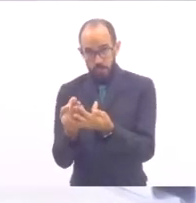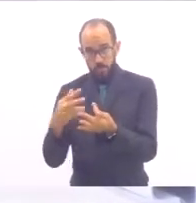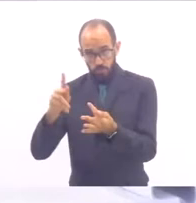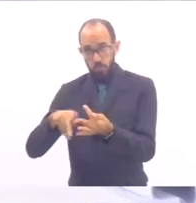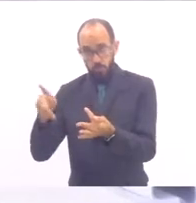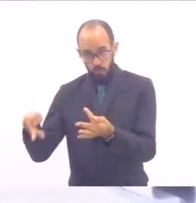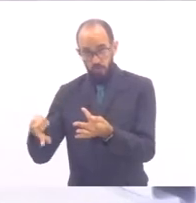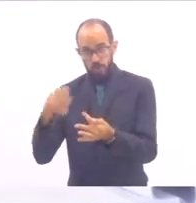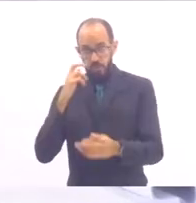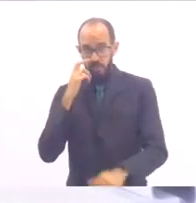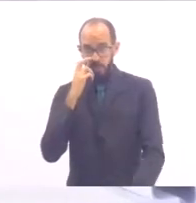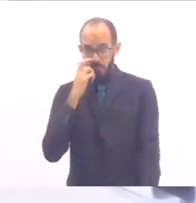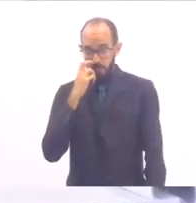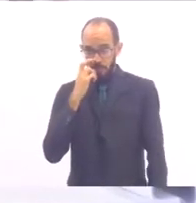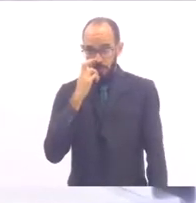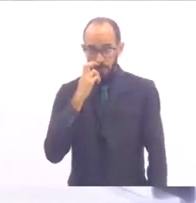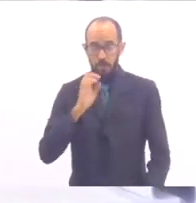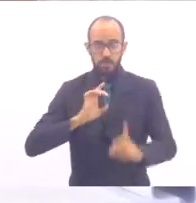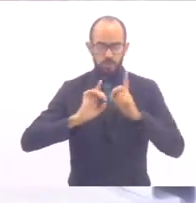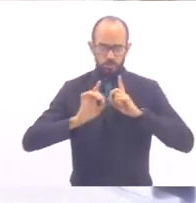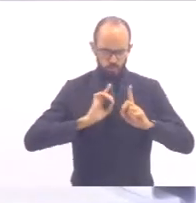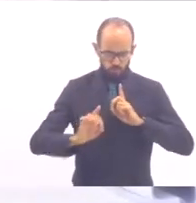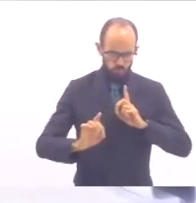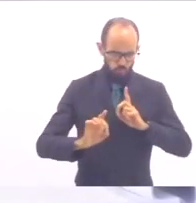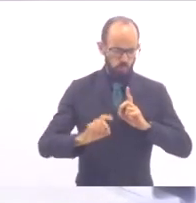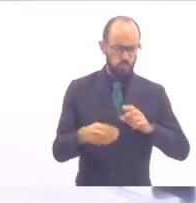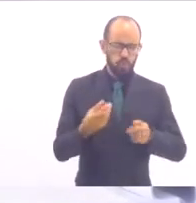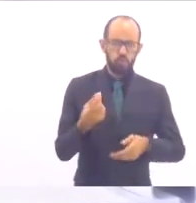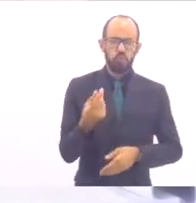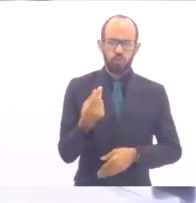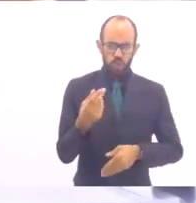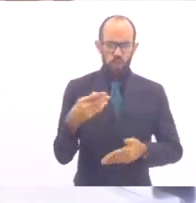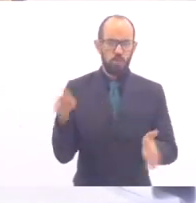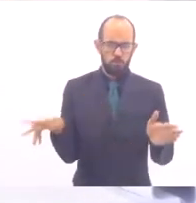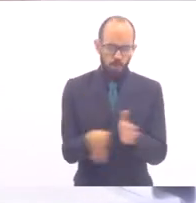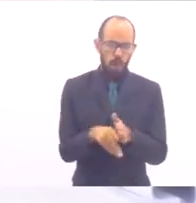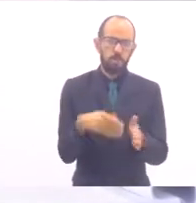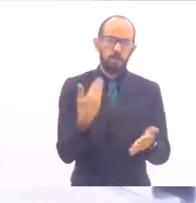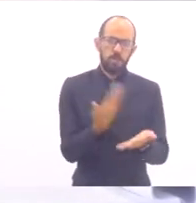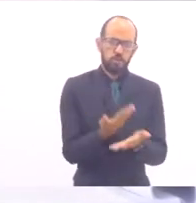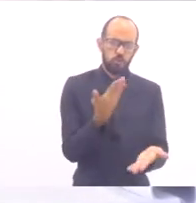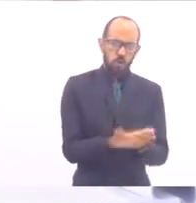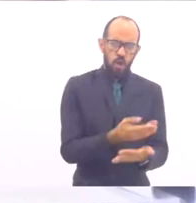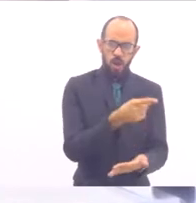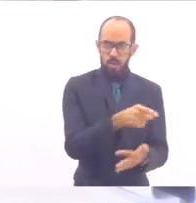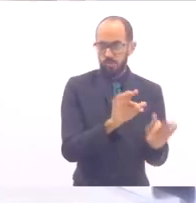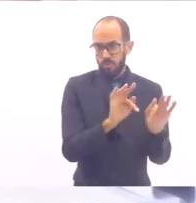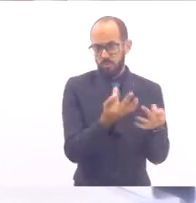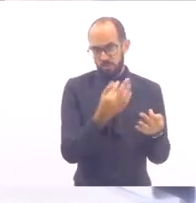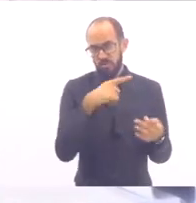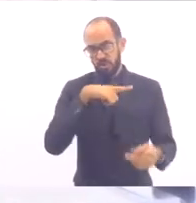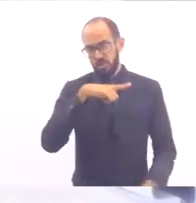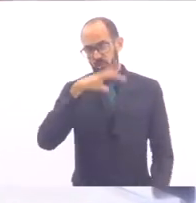escola, poderem discutir. Biblioteca, merenda escolar, natural, o pai tem direito, na verdade, a